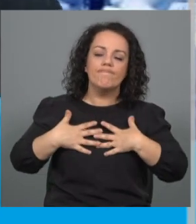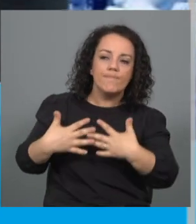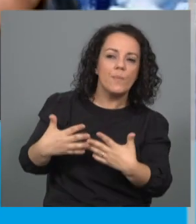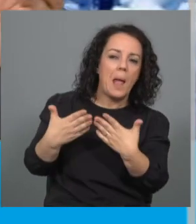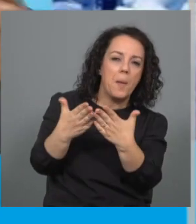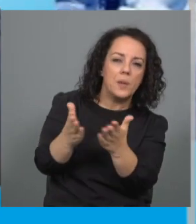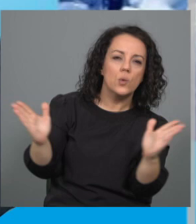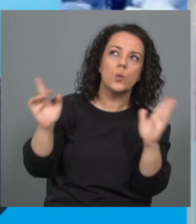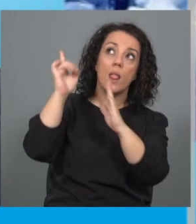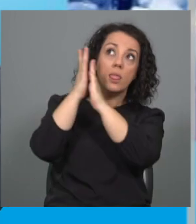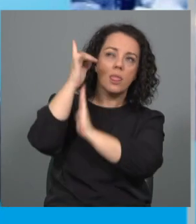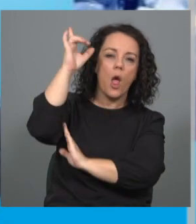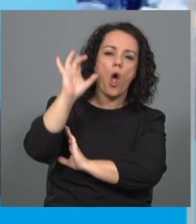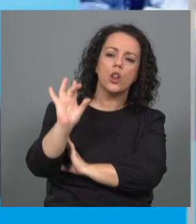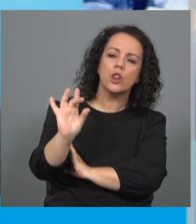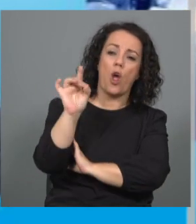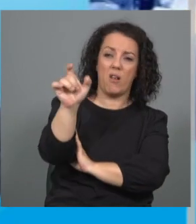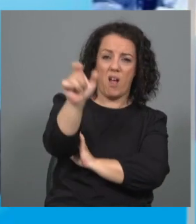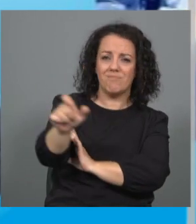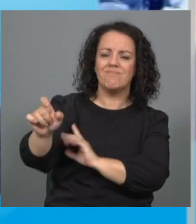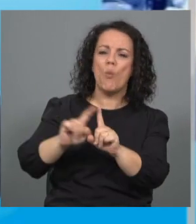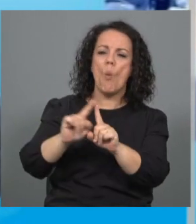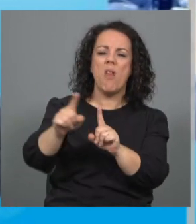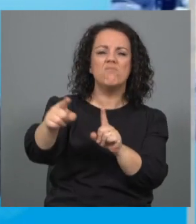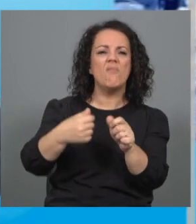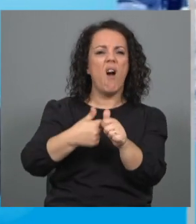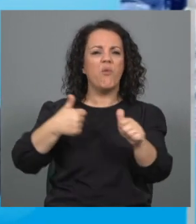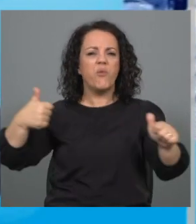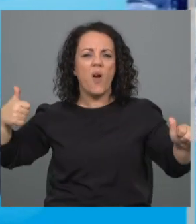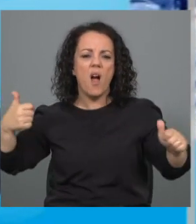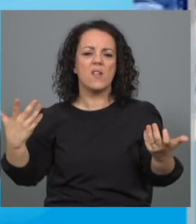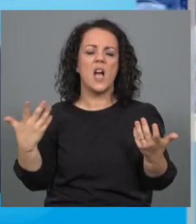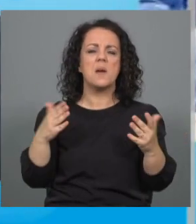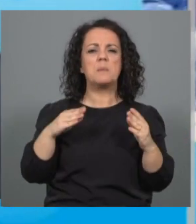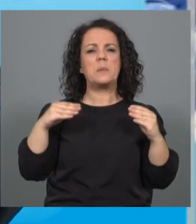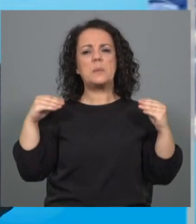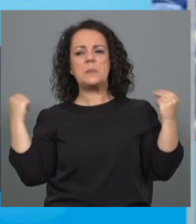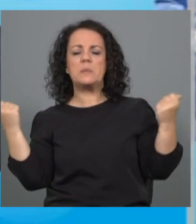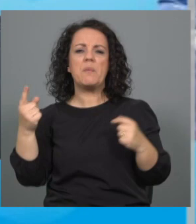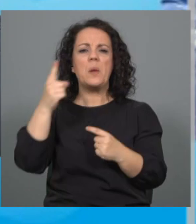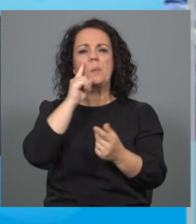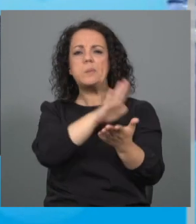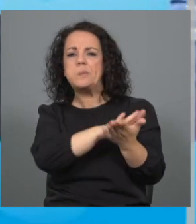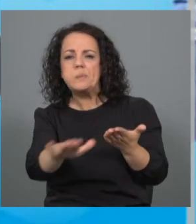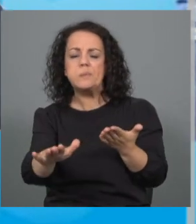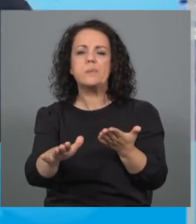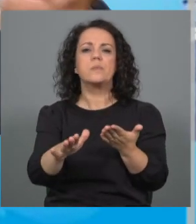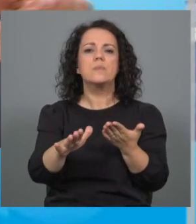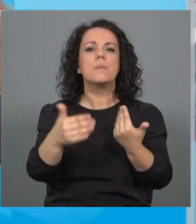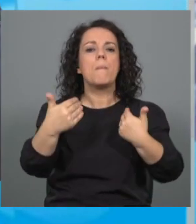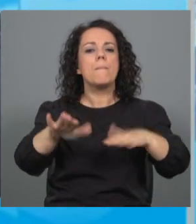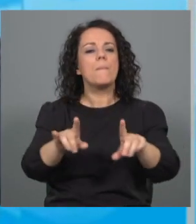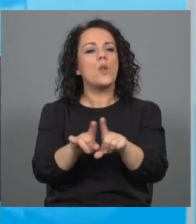vai tocar aqueles que andam afastados, aqueles que não o conheciam, no fundo, é o